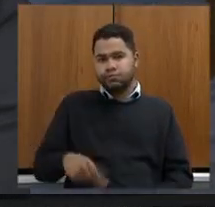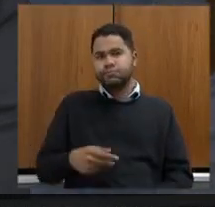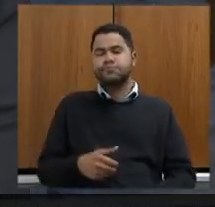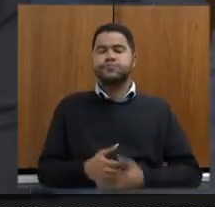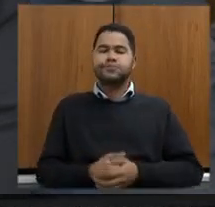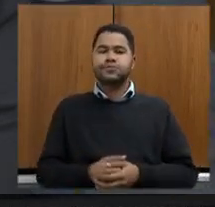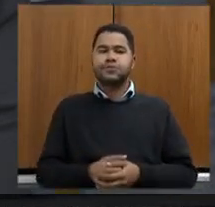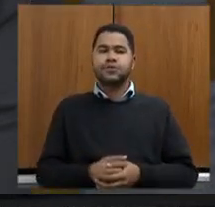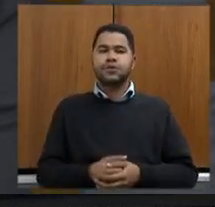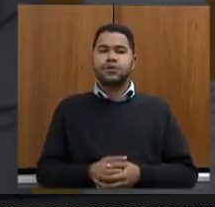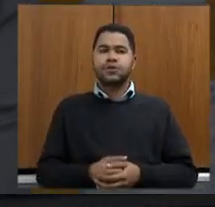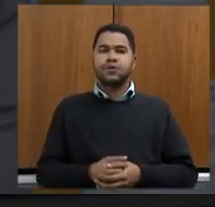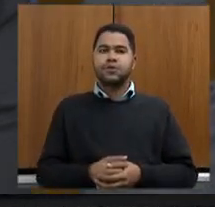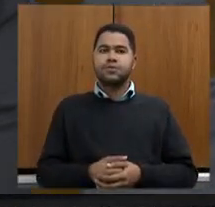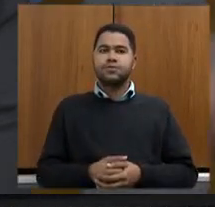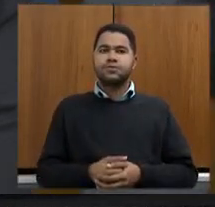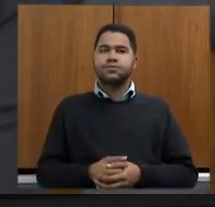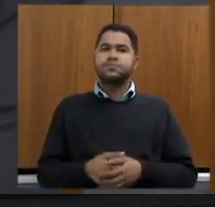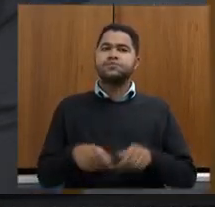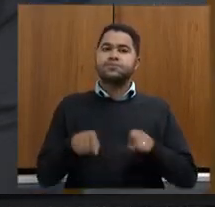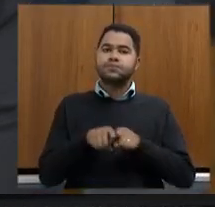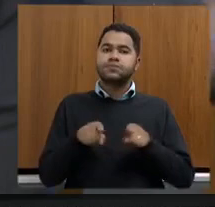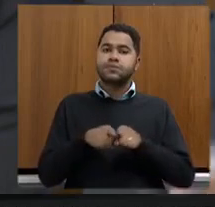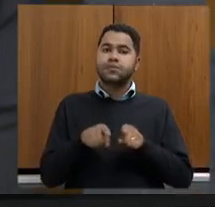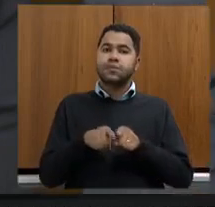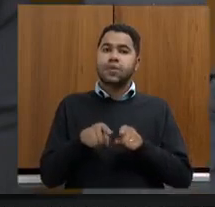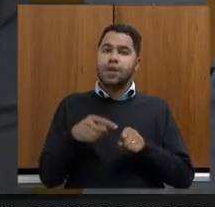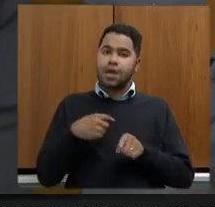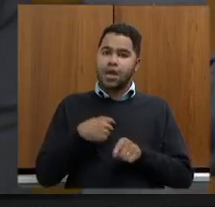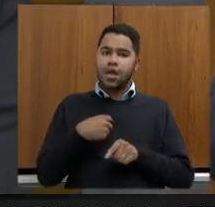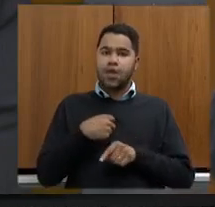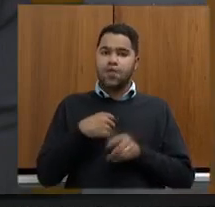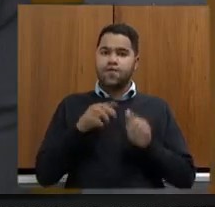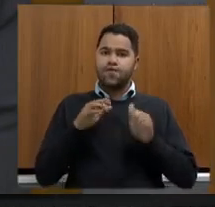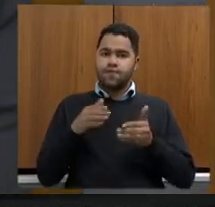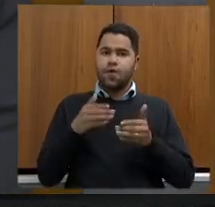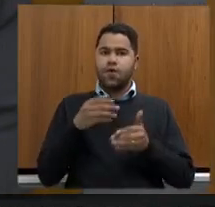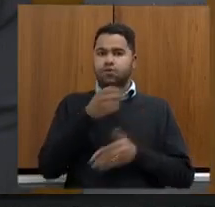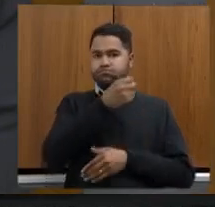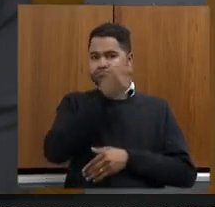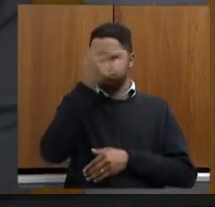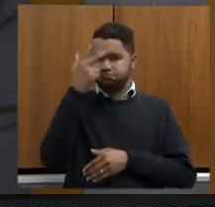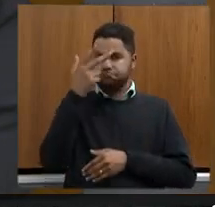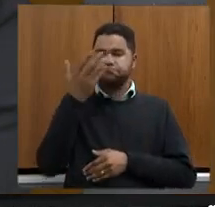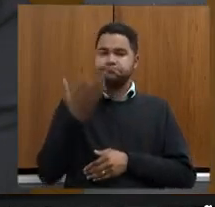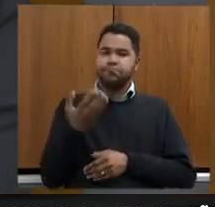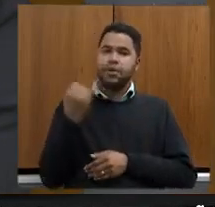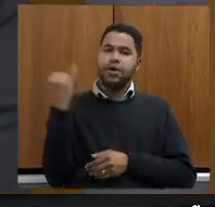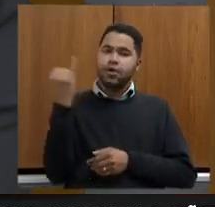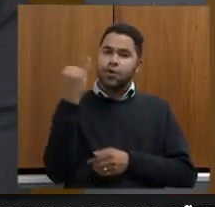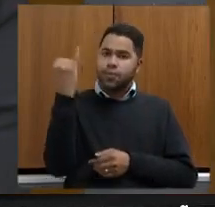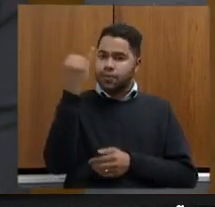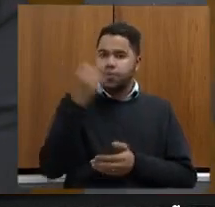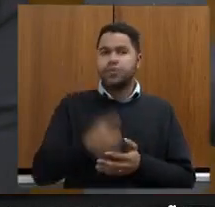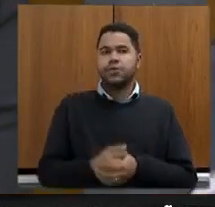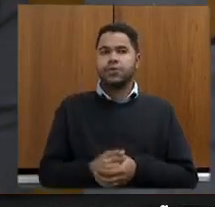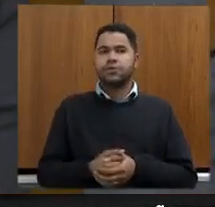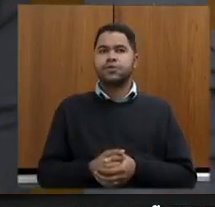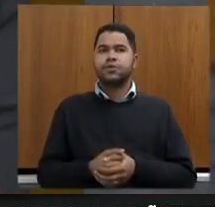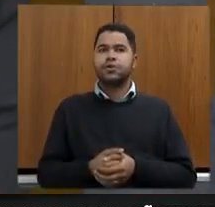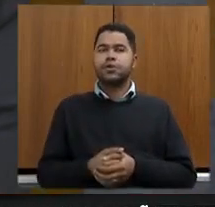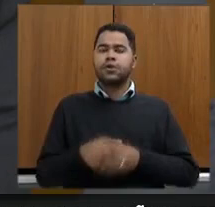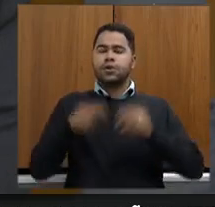e assim como municipalista que sou né dizer da importância né